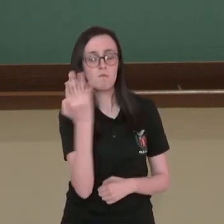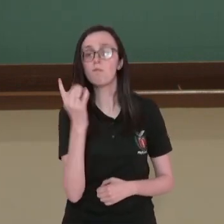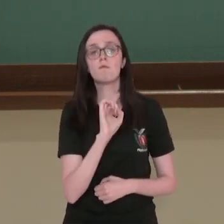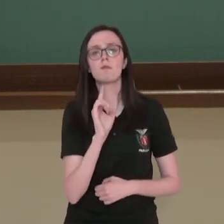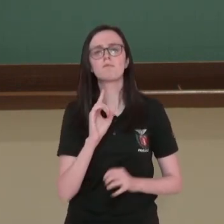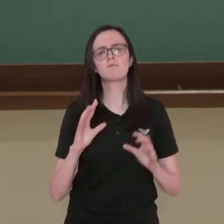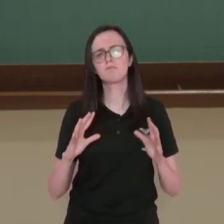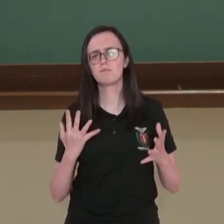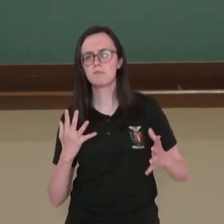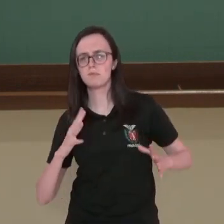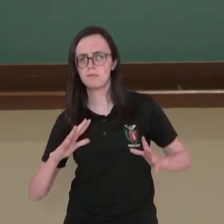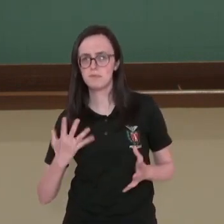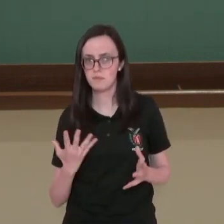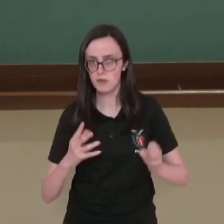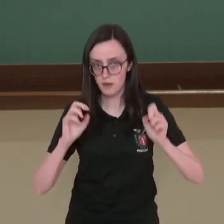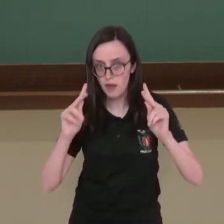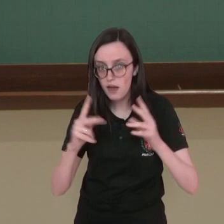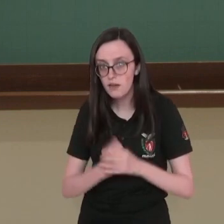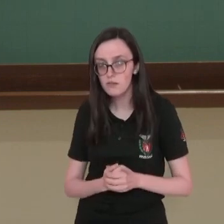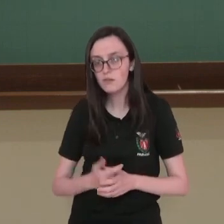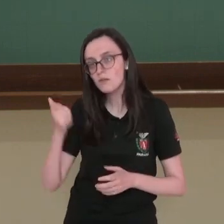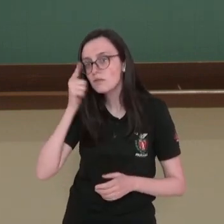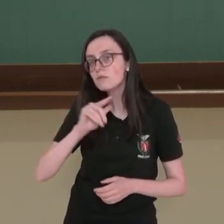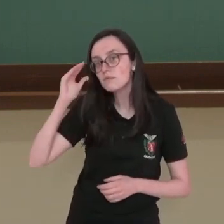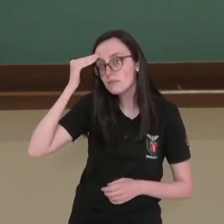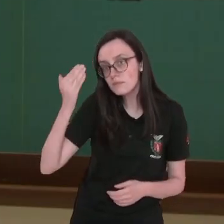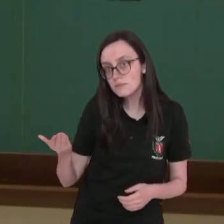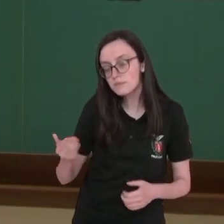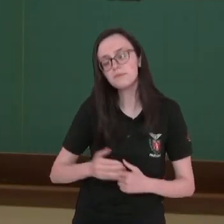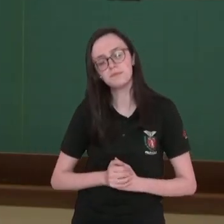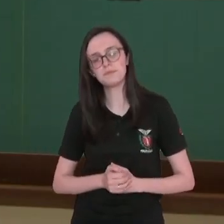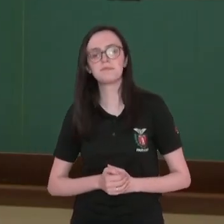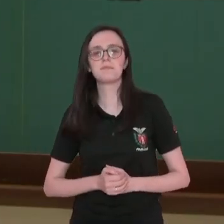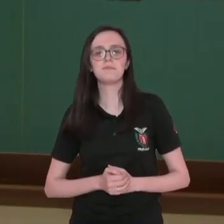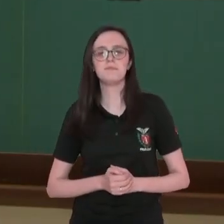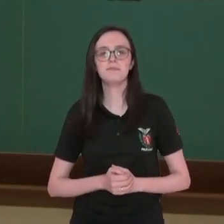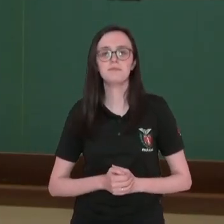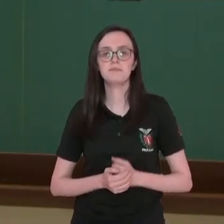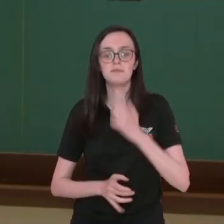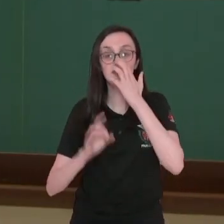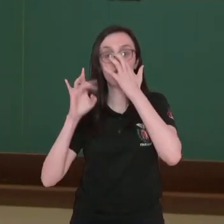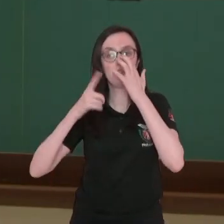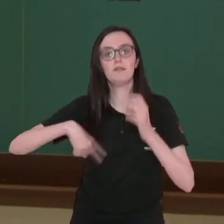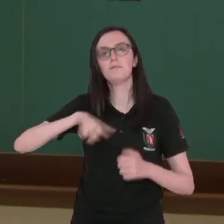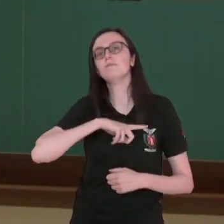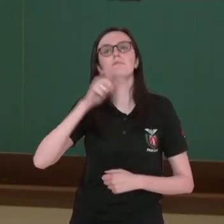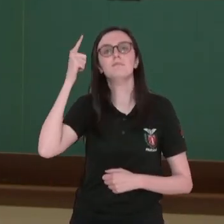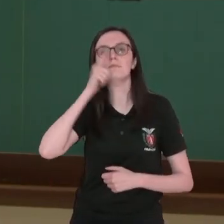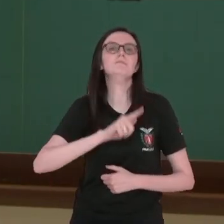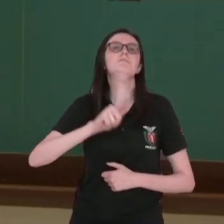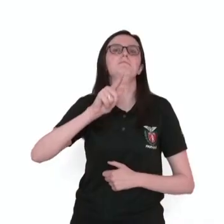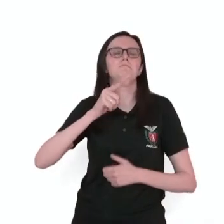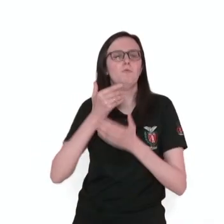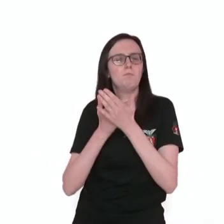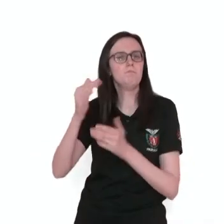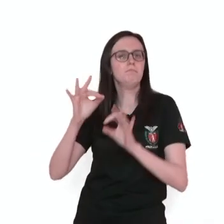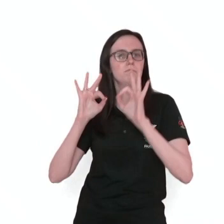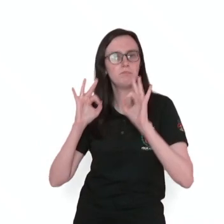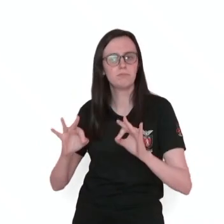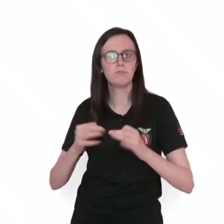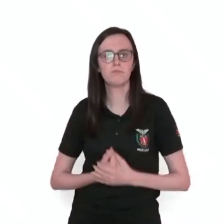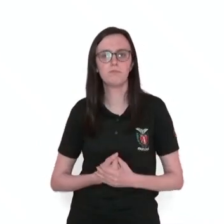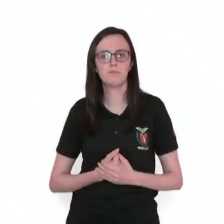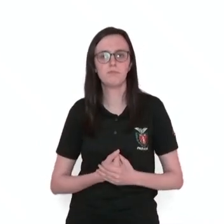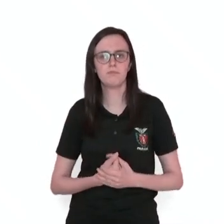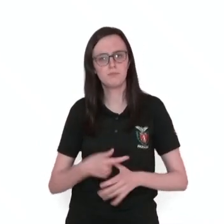valor estimado. Beleza? Pegou essa ideia? Então vamos lá. Pessoal, assim, só para a gente começar bem do beabá. Você já deve